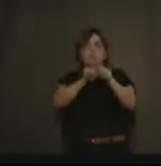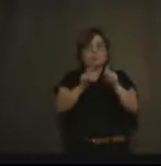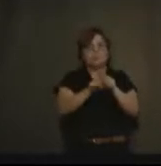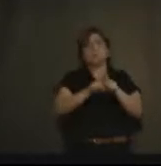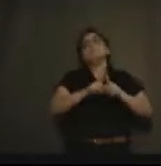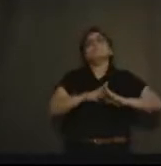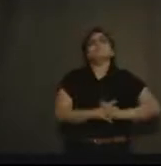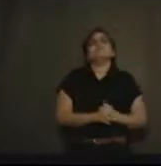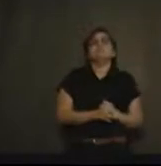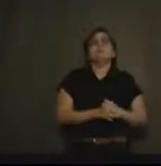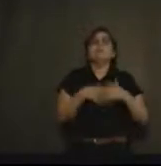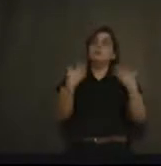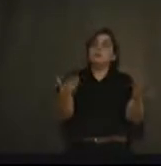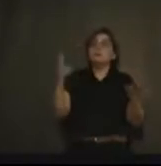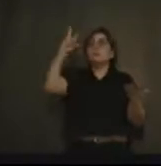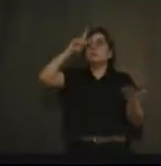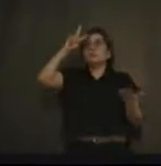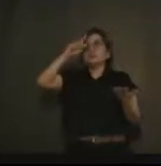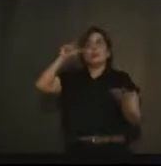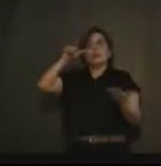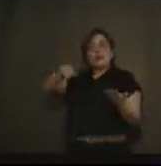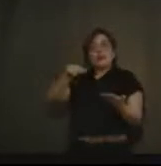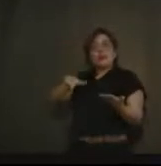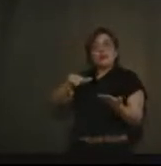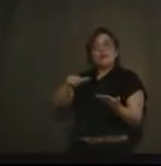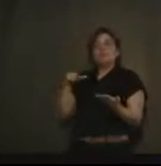Dessa história fica um legado.